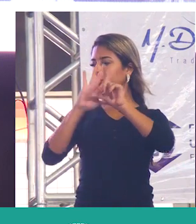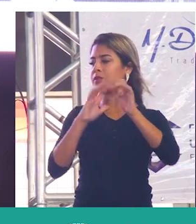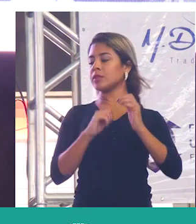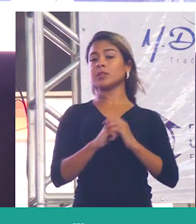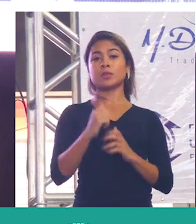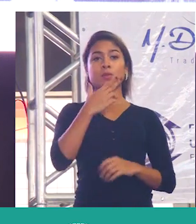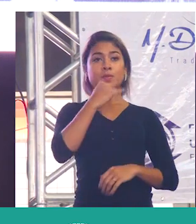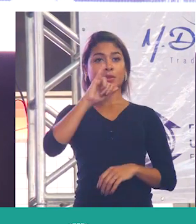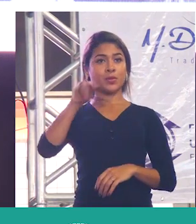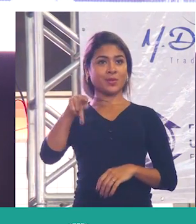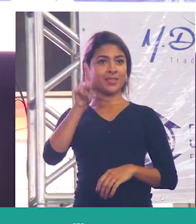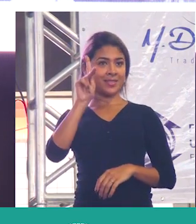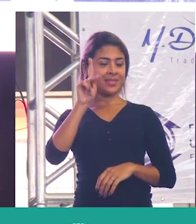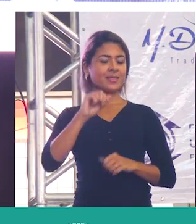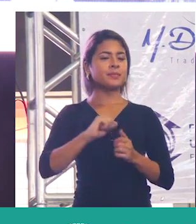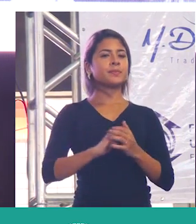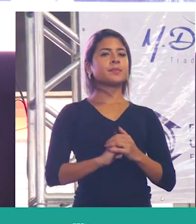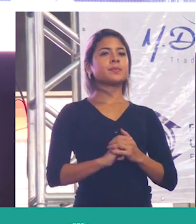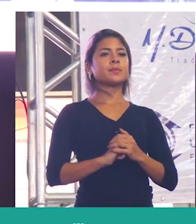momentos de,